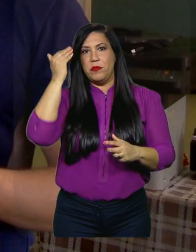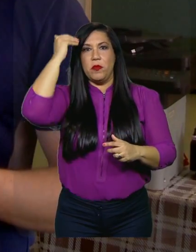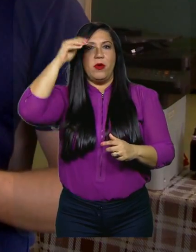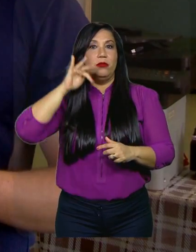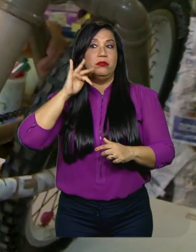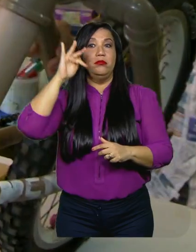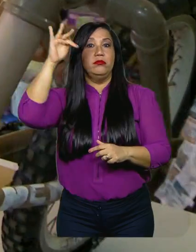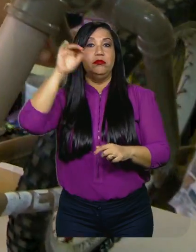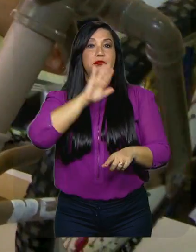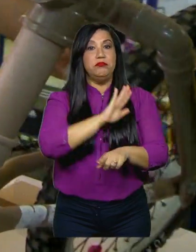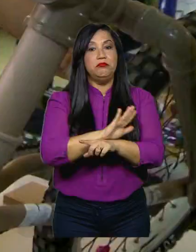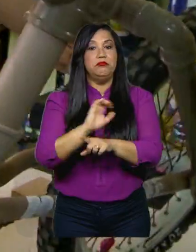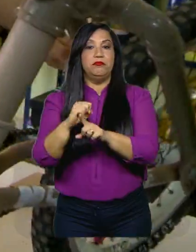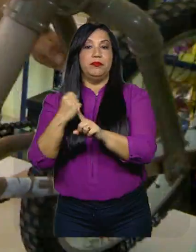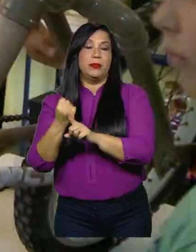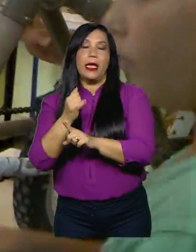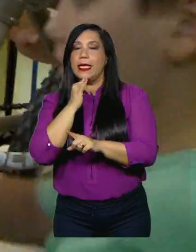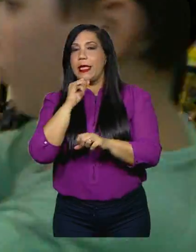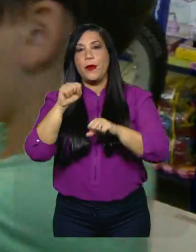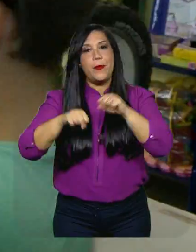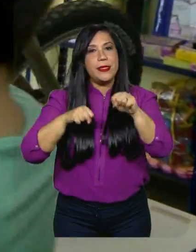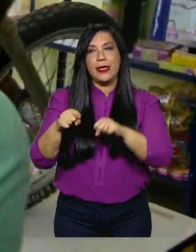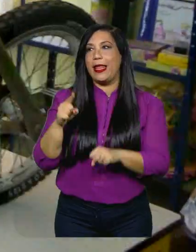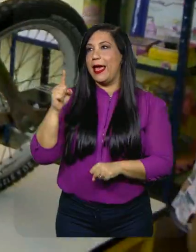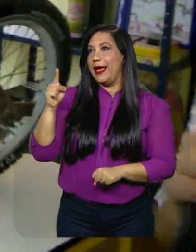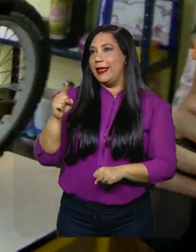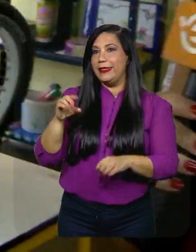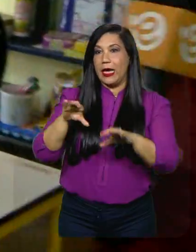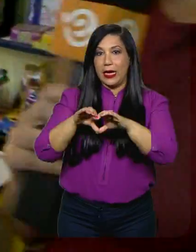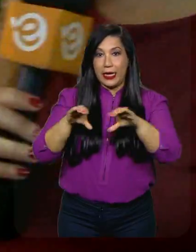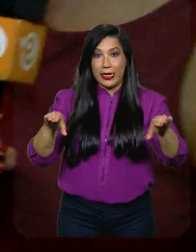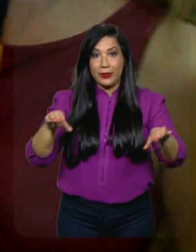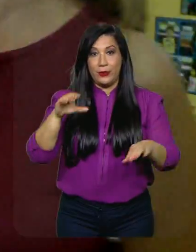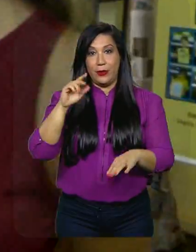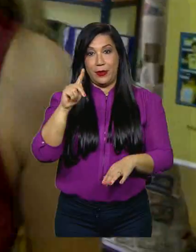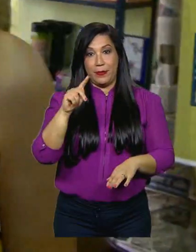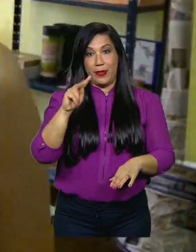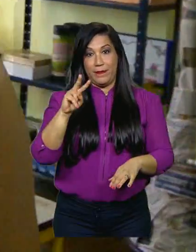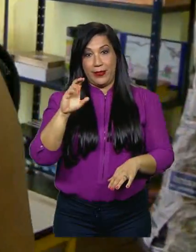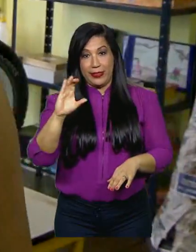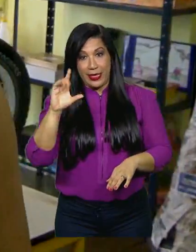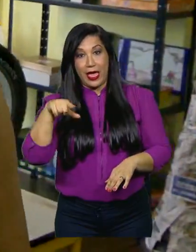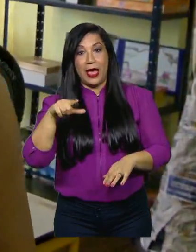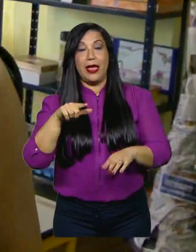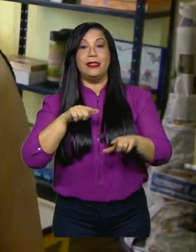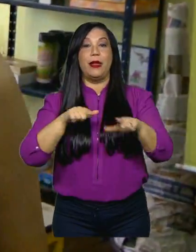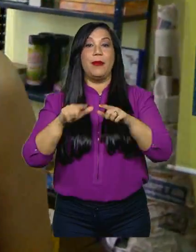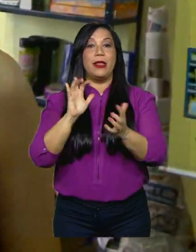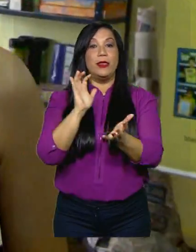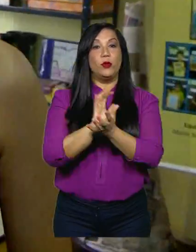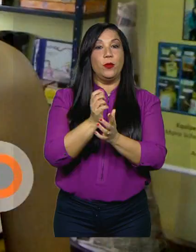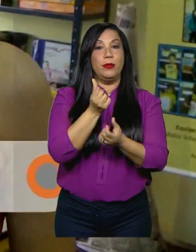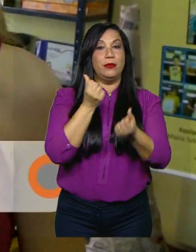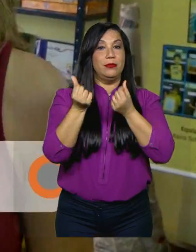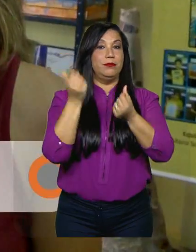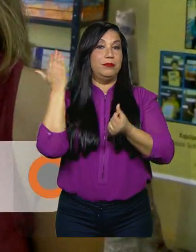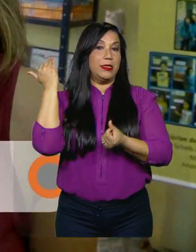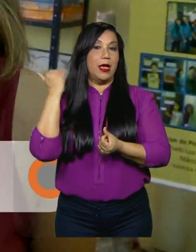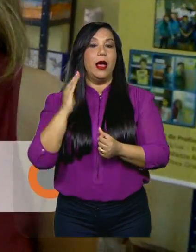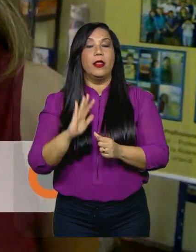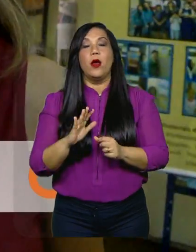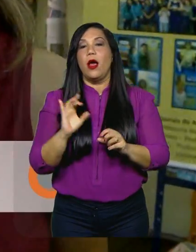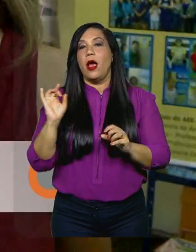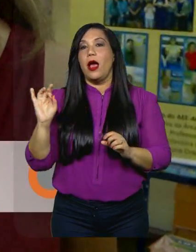retribua à sociedade. Essa bicicleta feita com canos de PVC foi o trabalho da turma no semestre passado. Das medidas